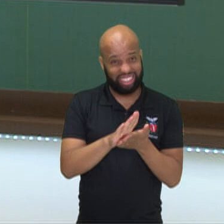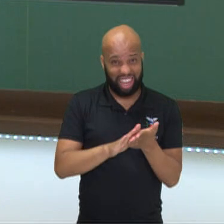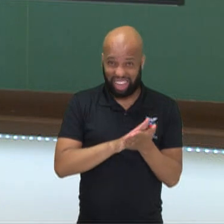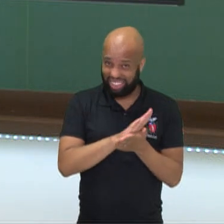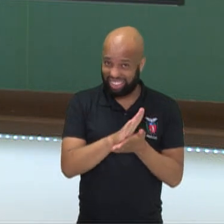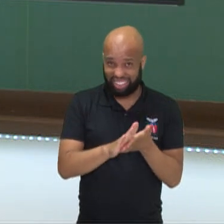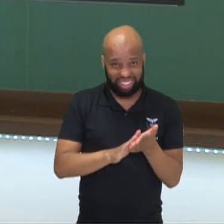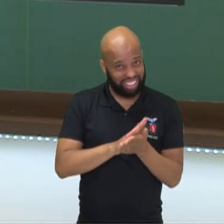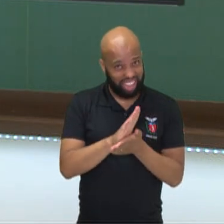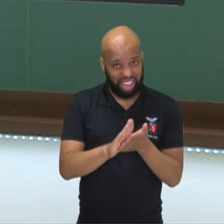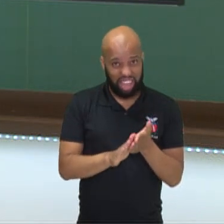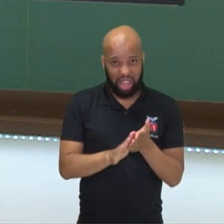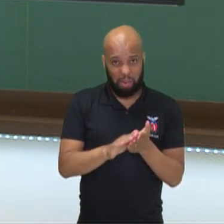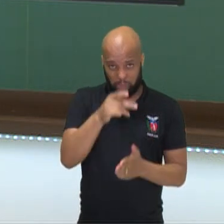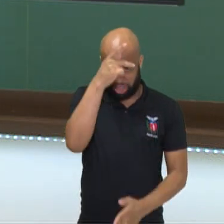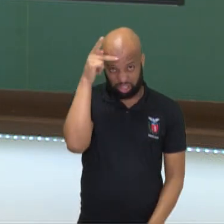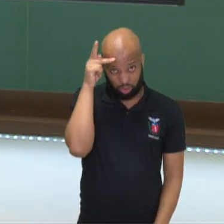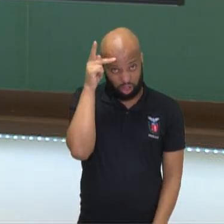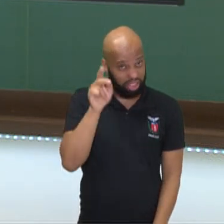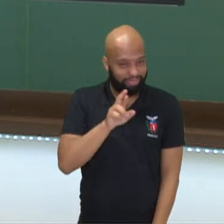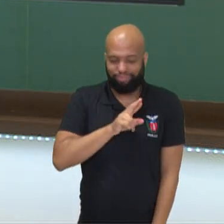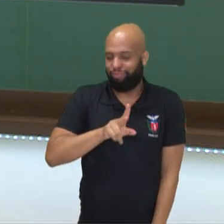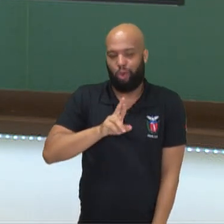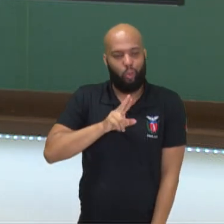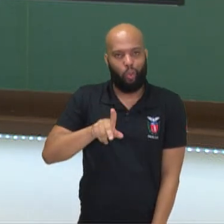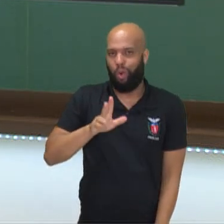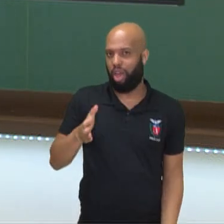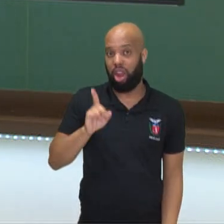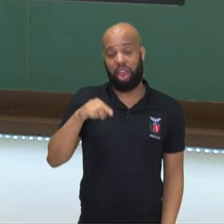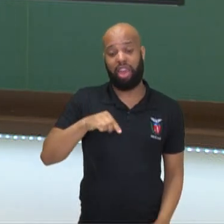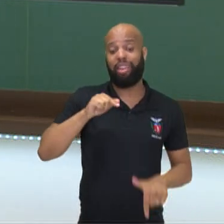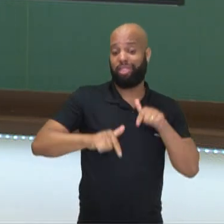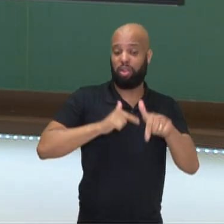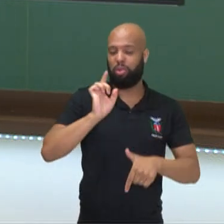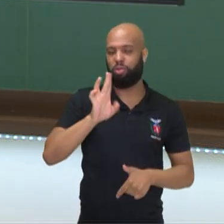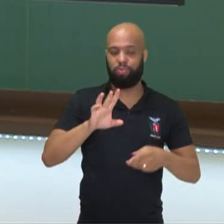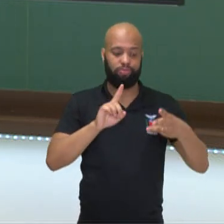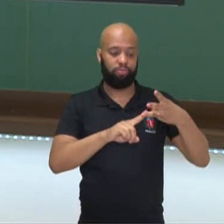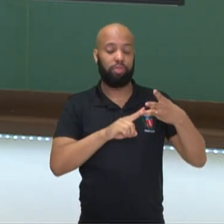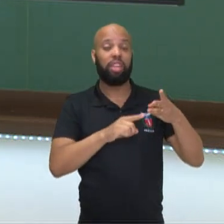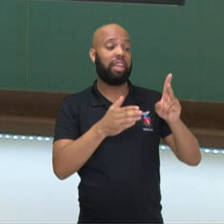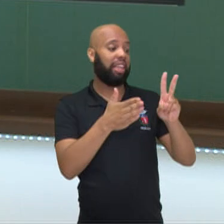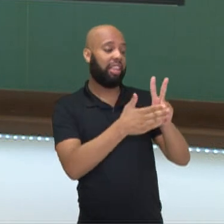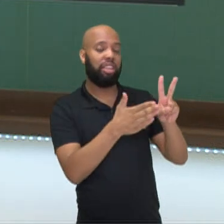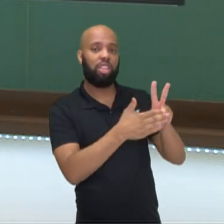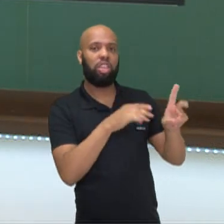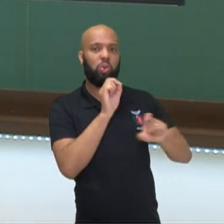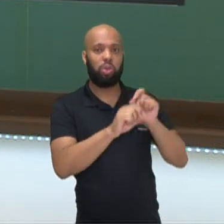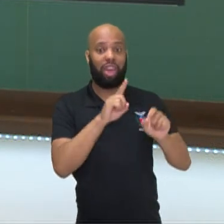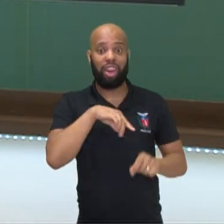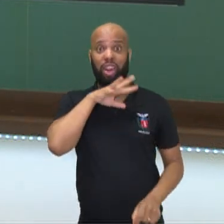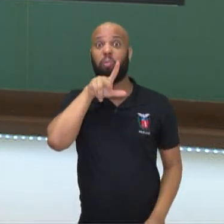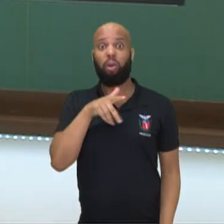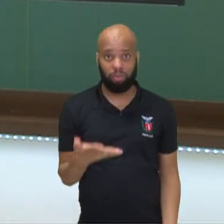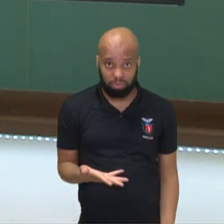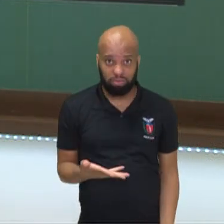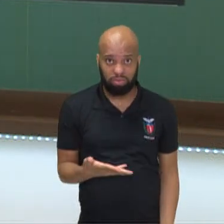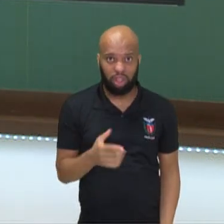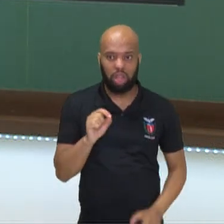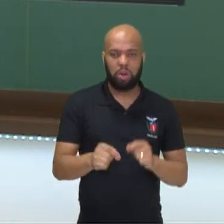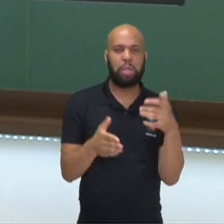o status de pessoa, mas de ferramentas de trabalho. E os indígenas eram os selvagens, eram